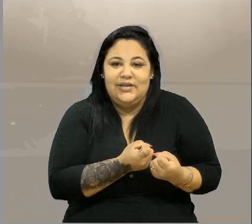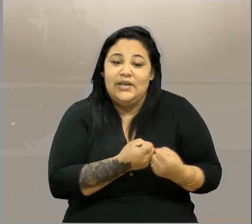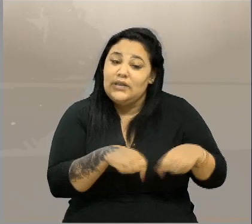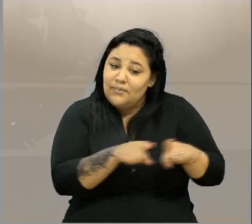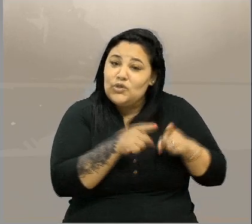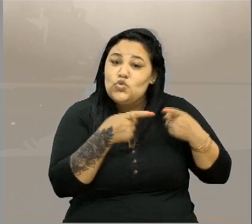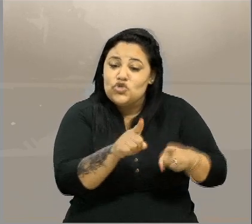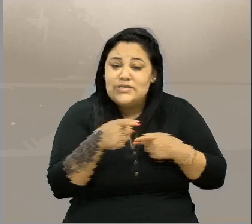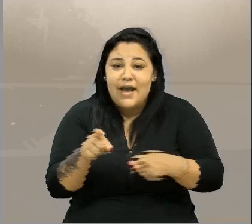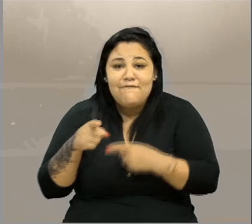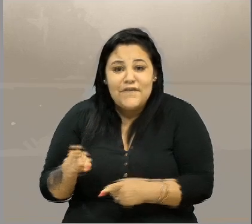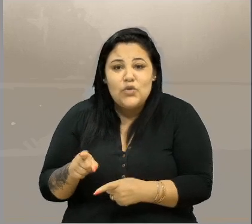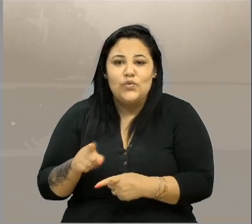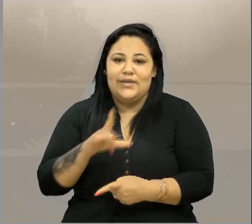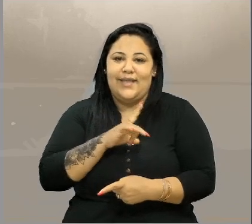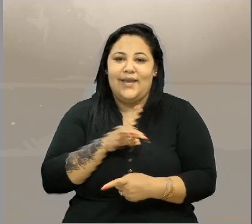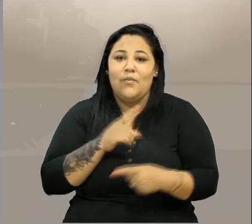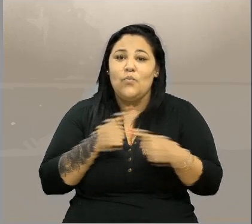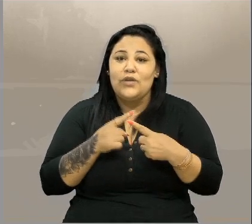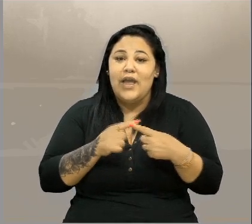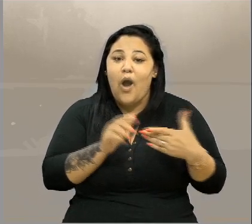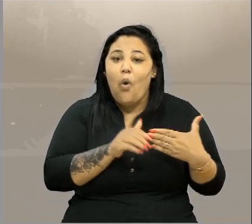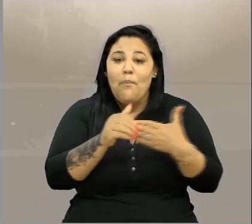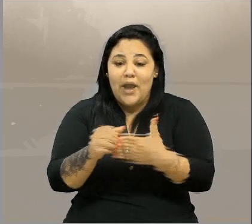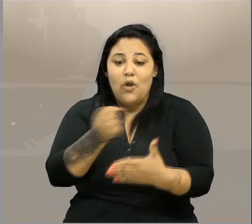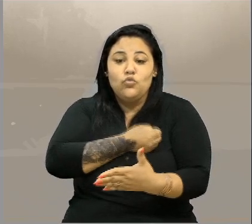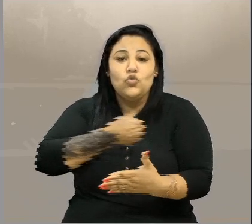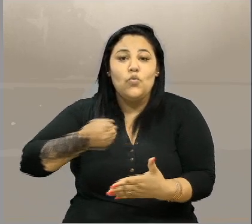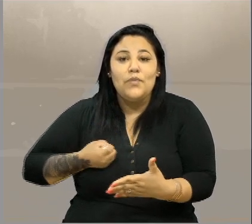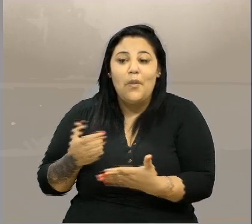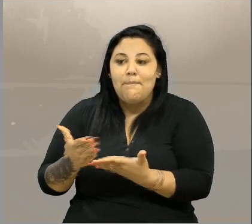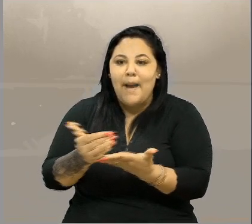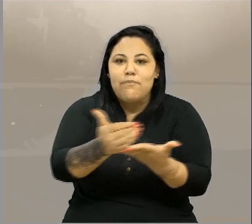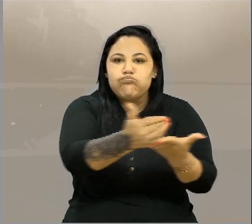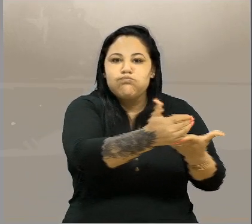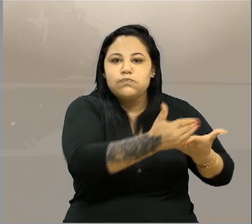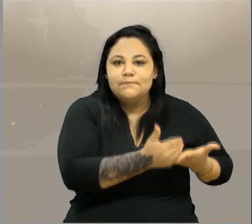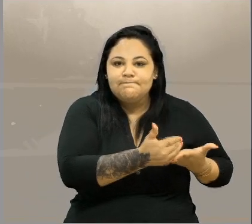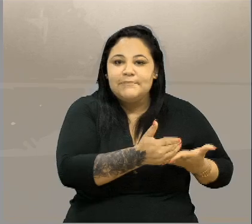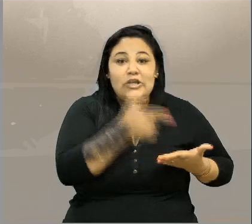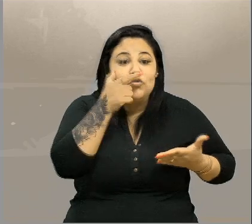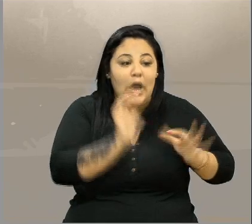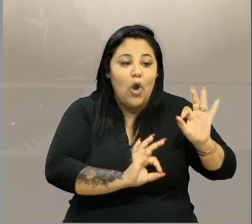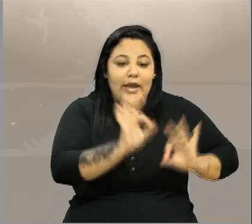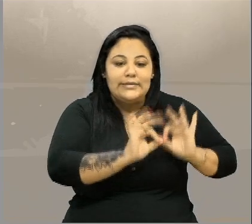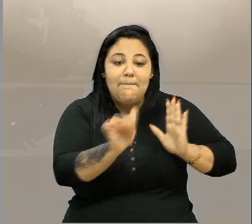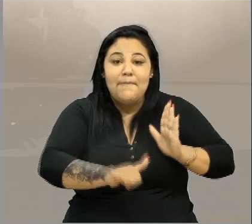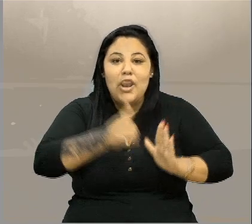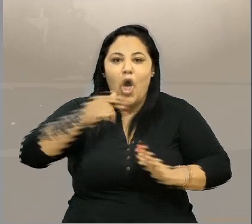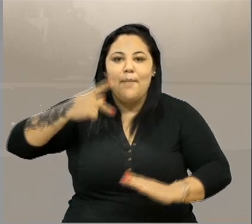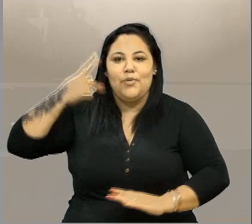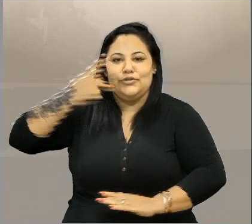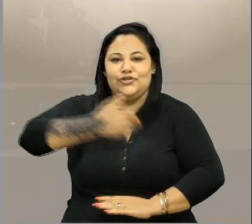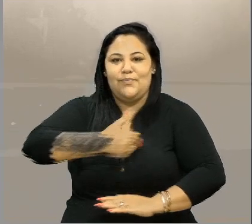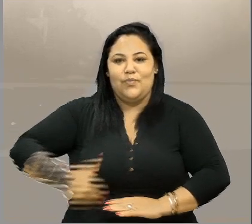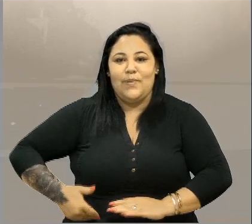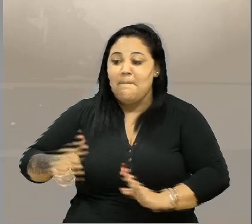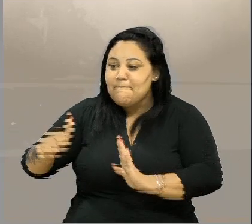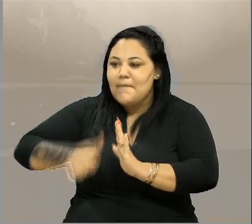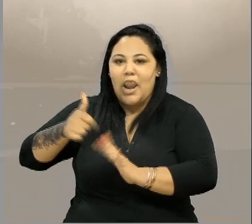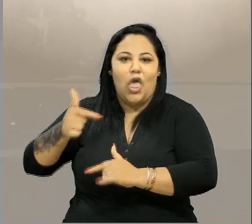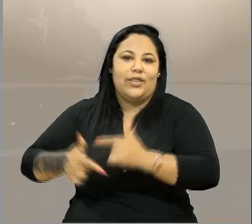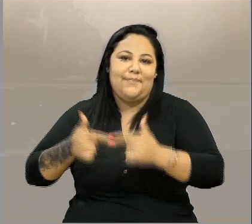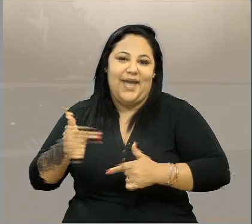a partir desses dados, desses números, a gente consegue planejar a política pública com maior eficiência, né?